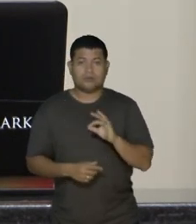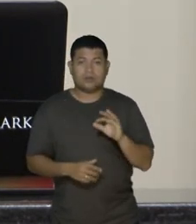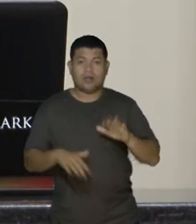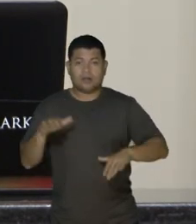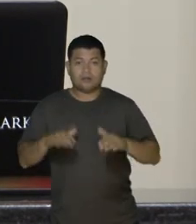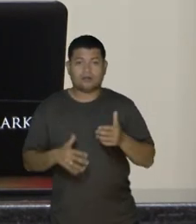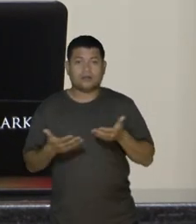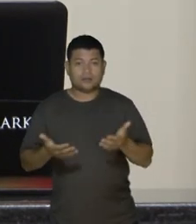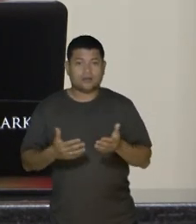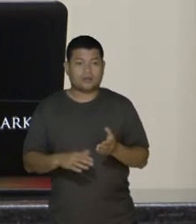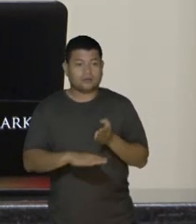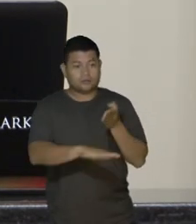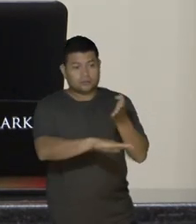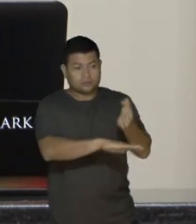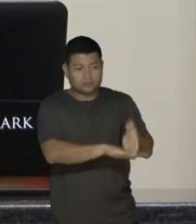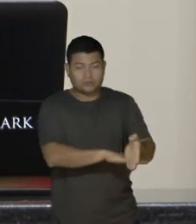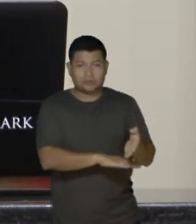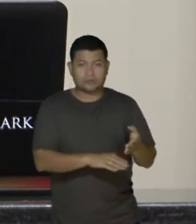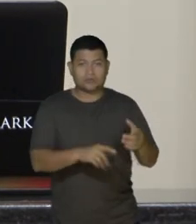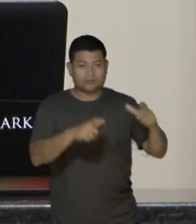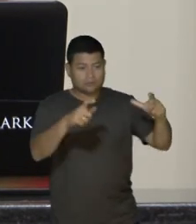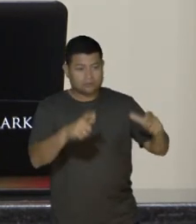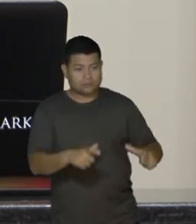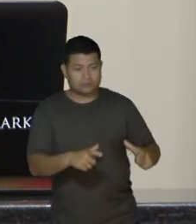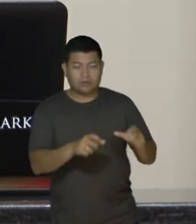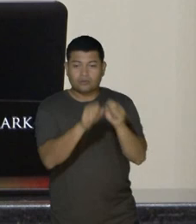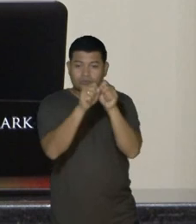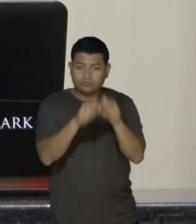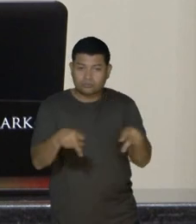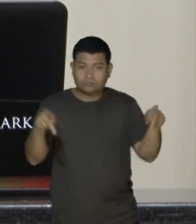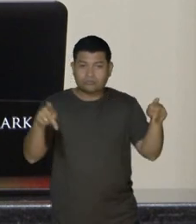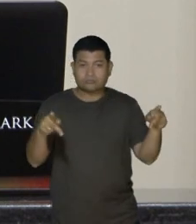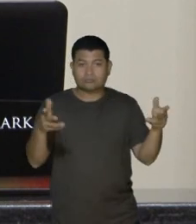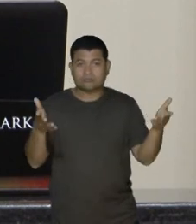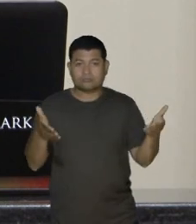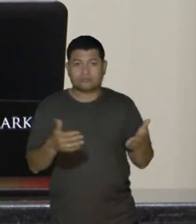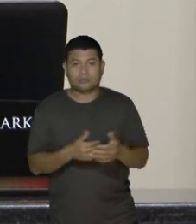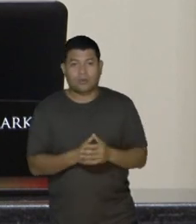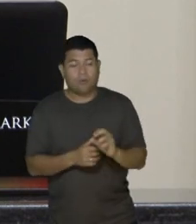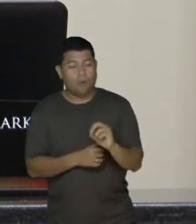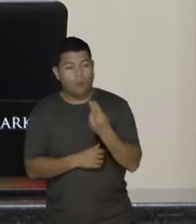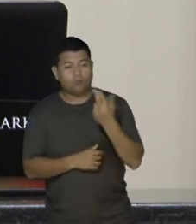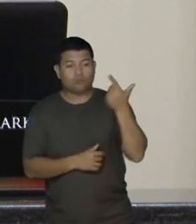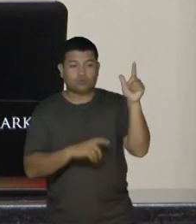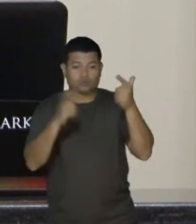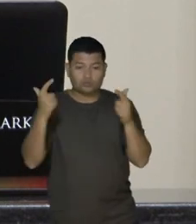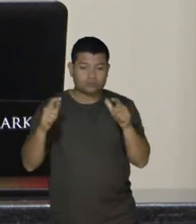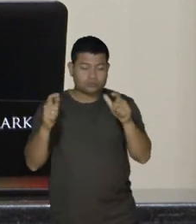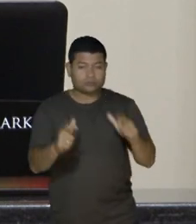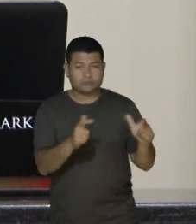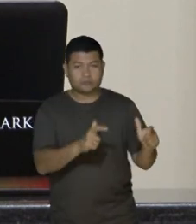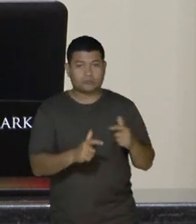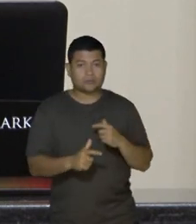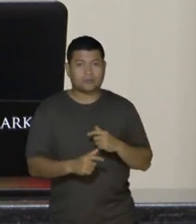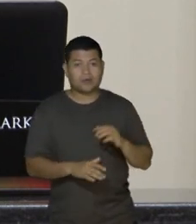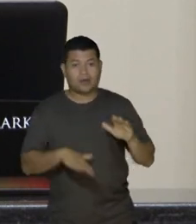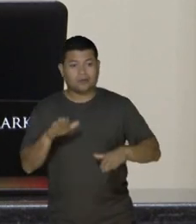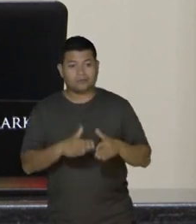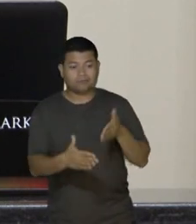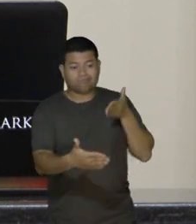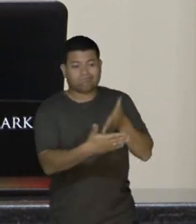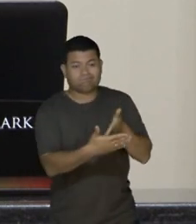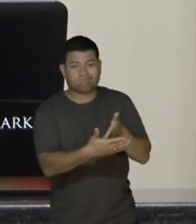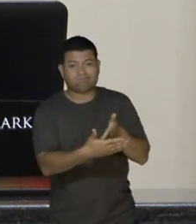ir num determinado shopping, em algum lugar, e têm encontrado restrições.